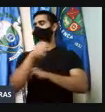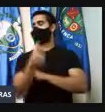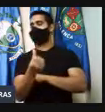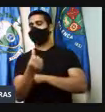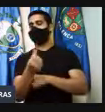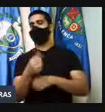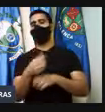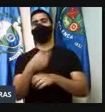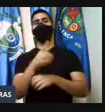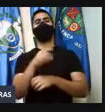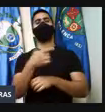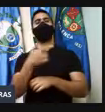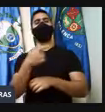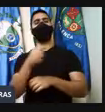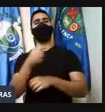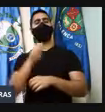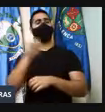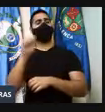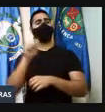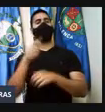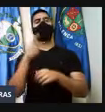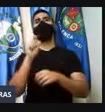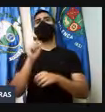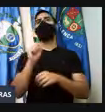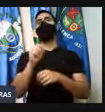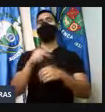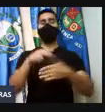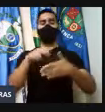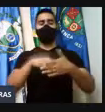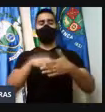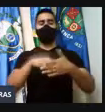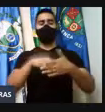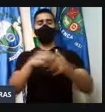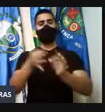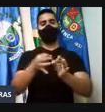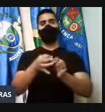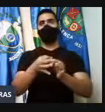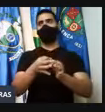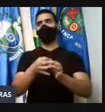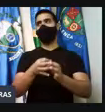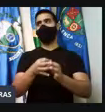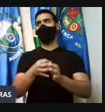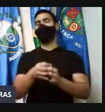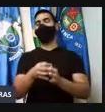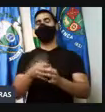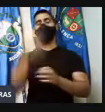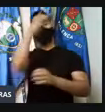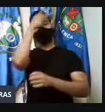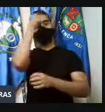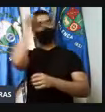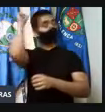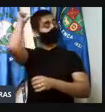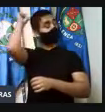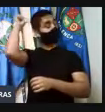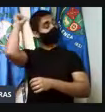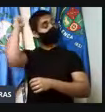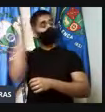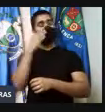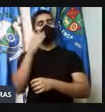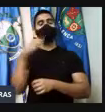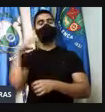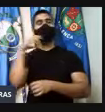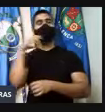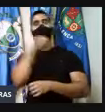de 27 de abril, que dispõe sobre a revisão do Plano Diretor Participativo da Prefeitura. Requerimento de